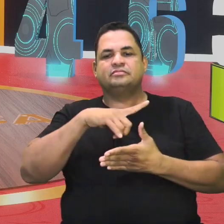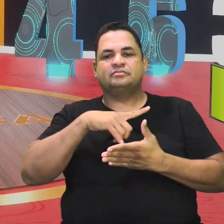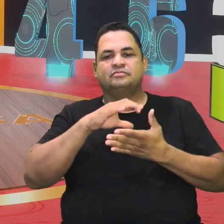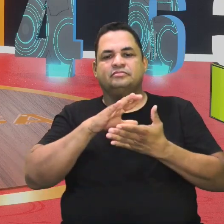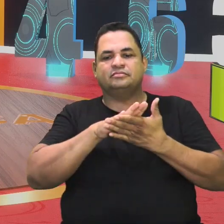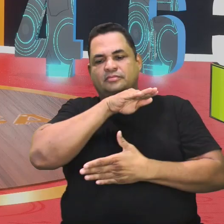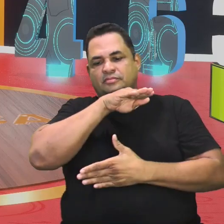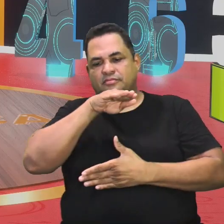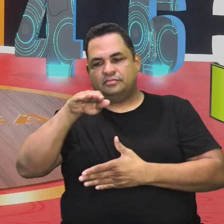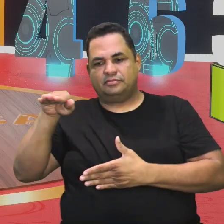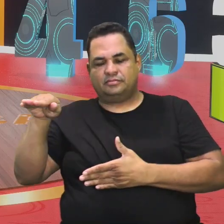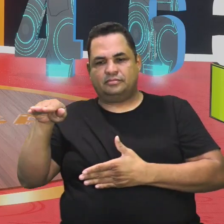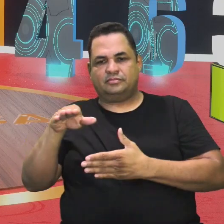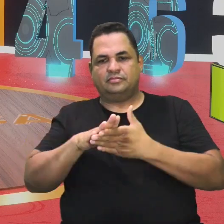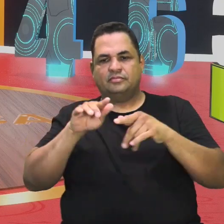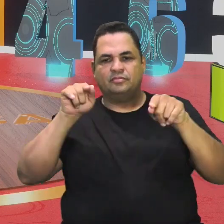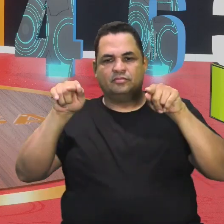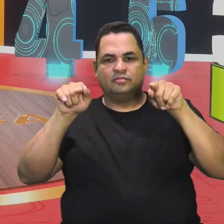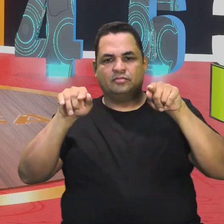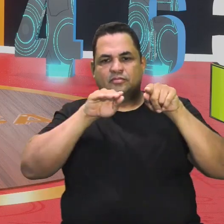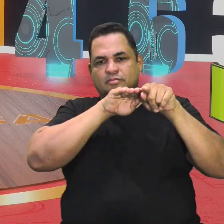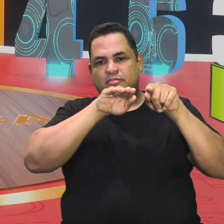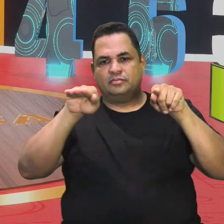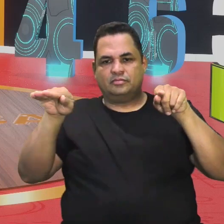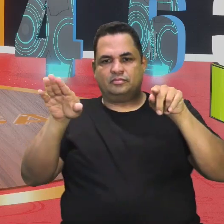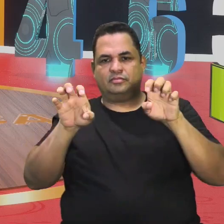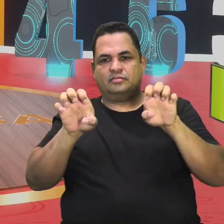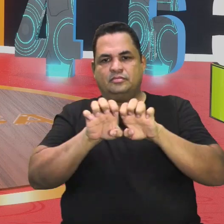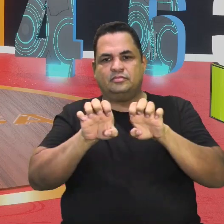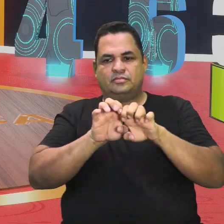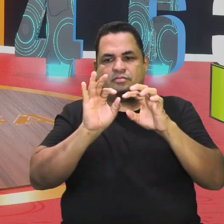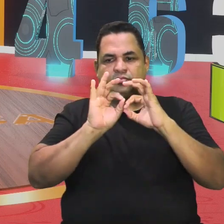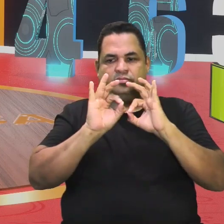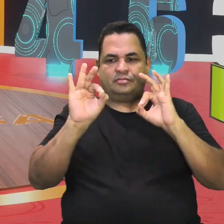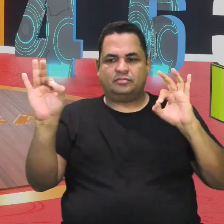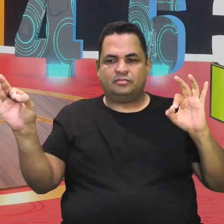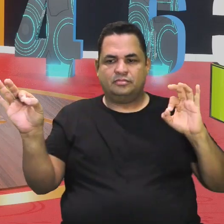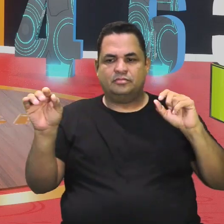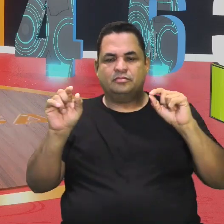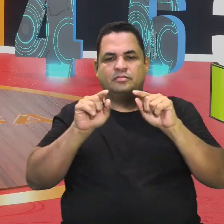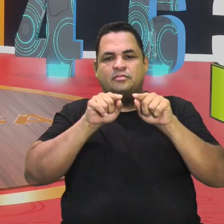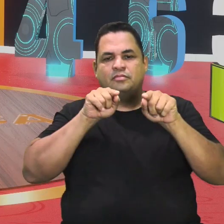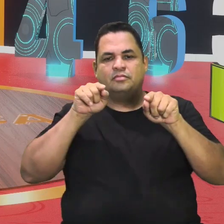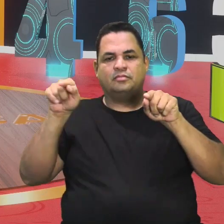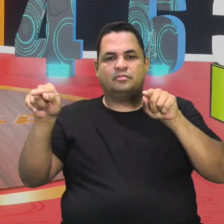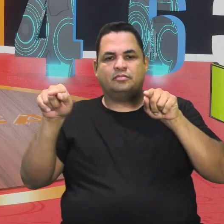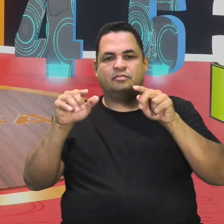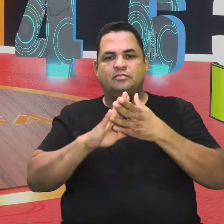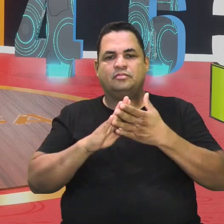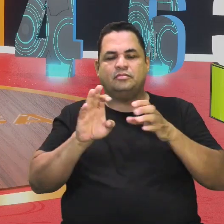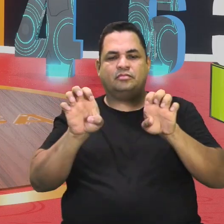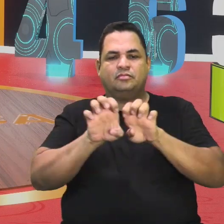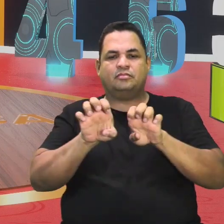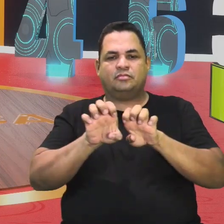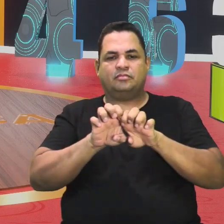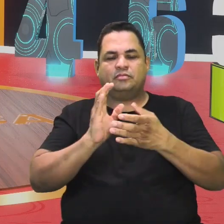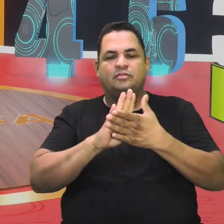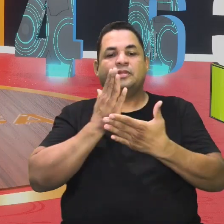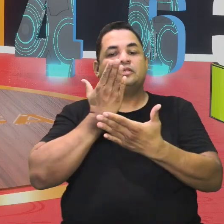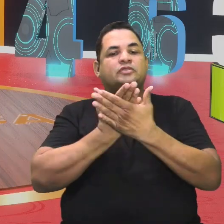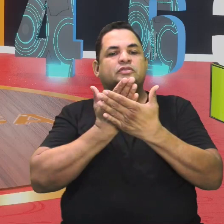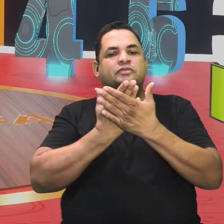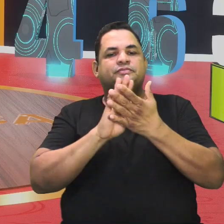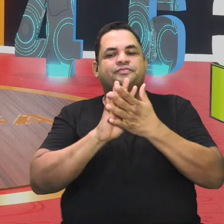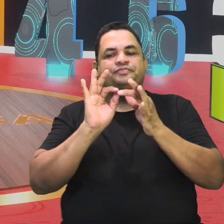uma reta, que na verdade vai ser equacionado através da distância entre os pontos. Então a gente viu uma equaçãozinha que determina